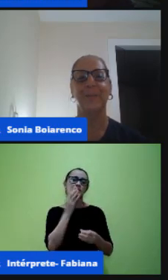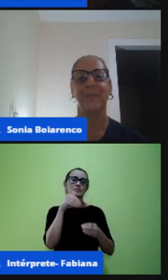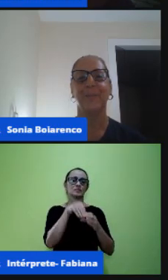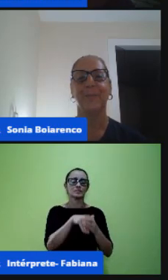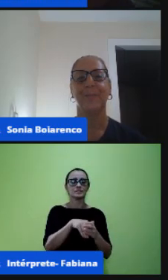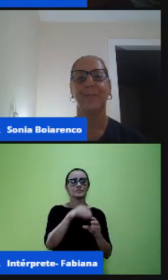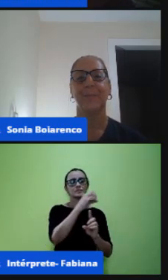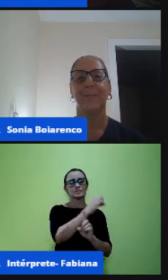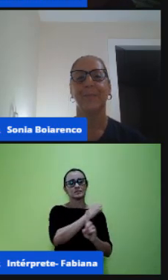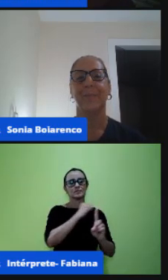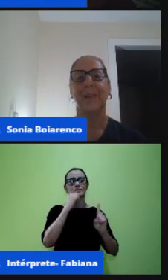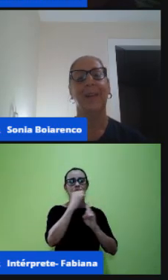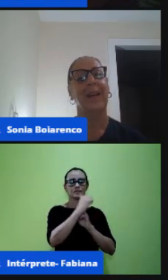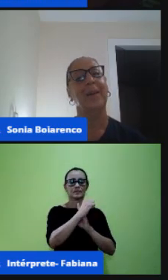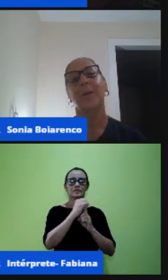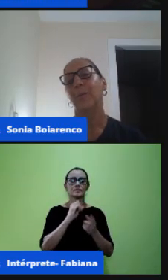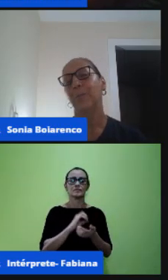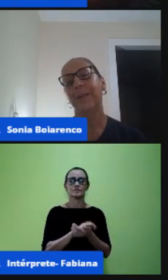lá